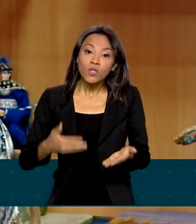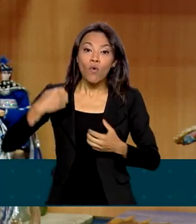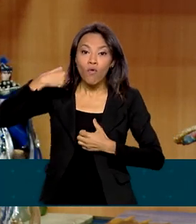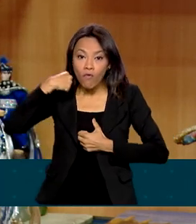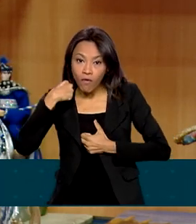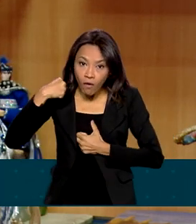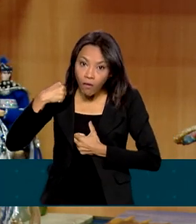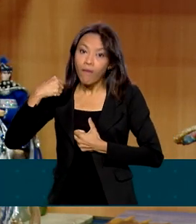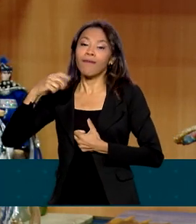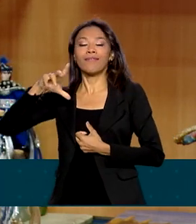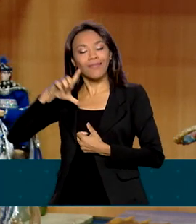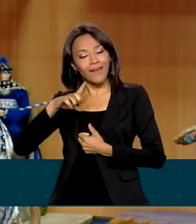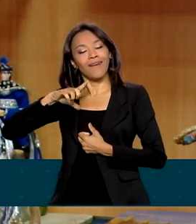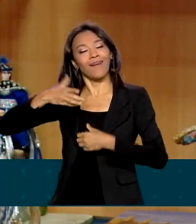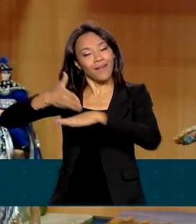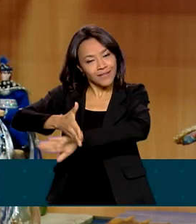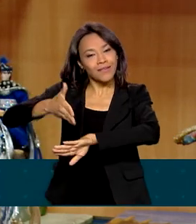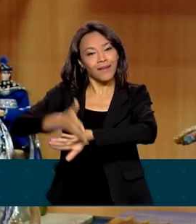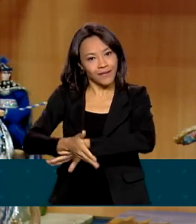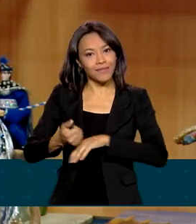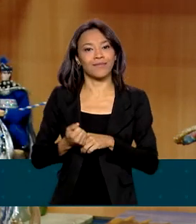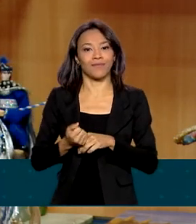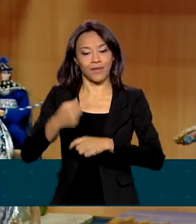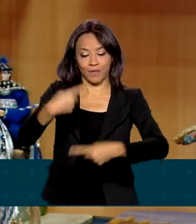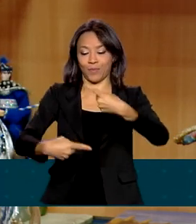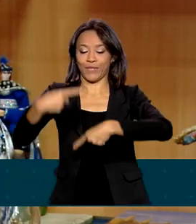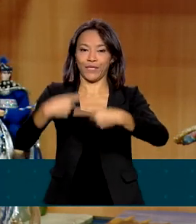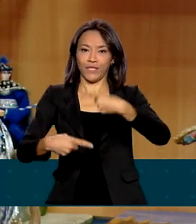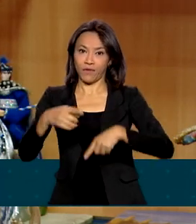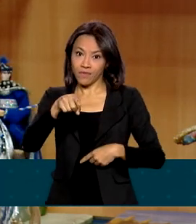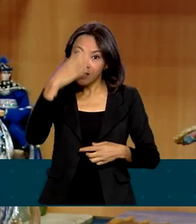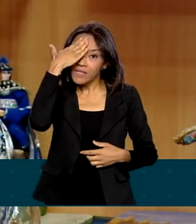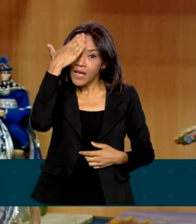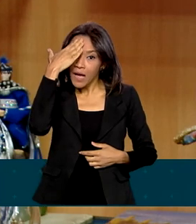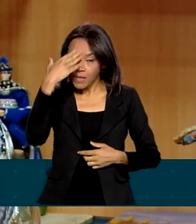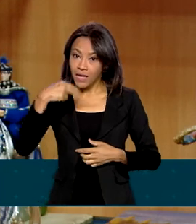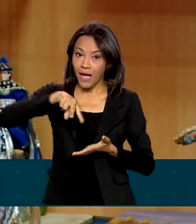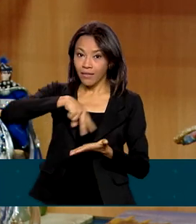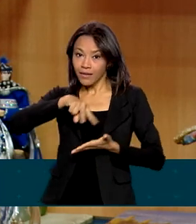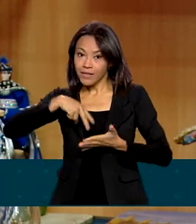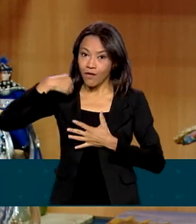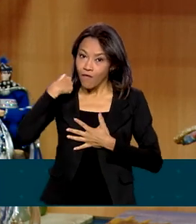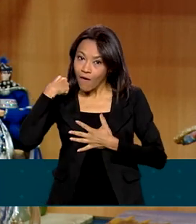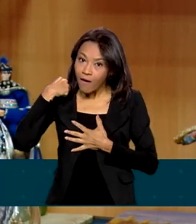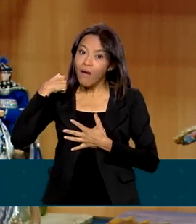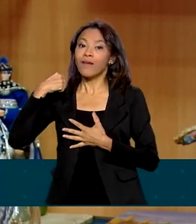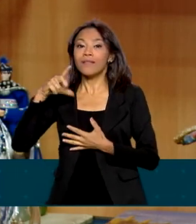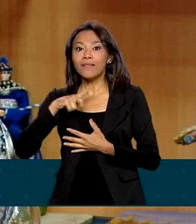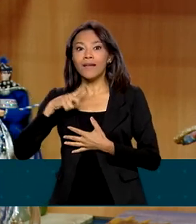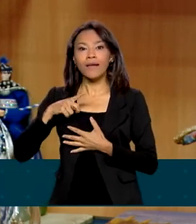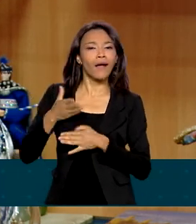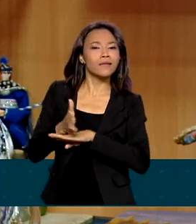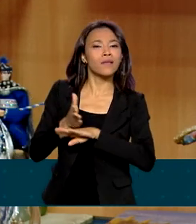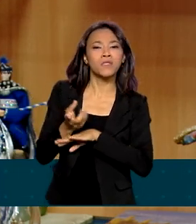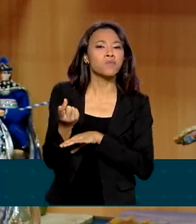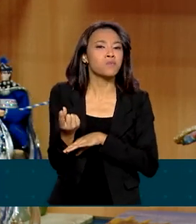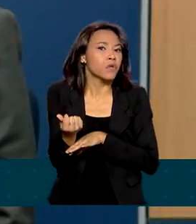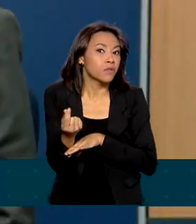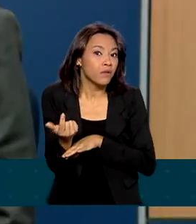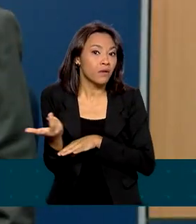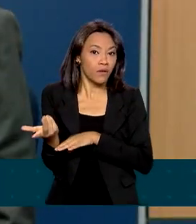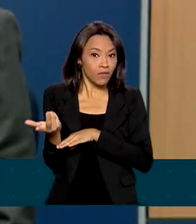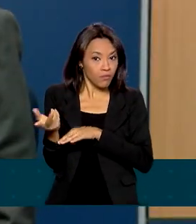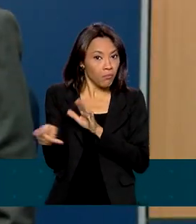acesso a políticas públicas você vê que o forró o que é acesso você tem acesso a dinheiro recursos